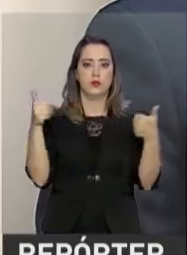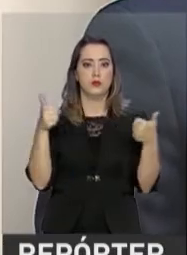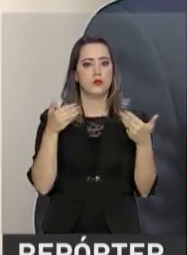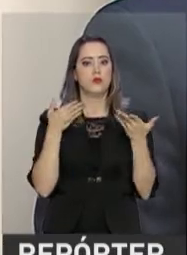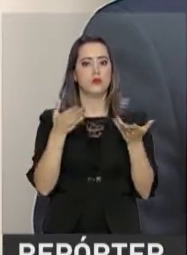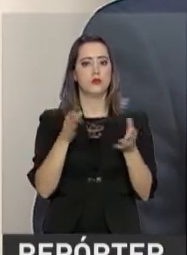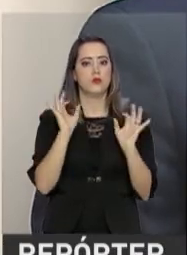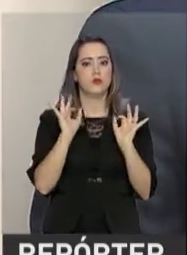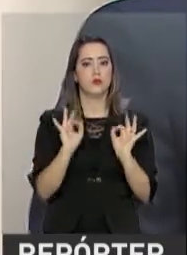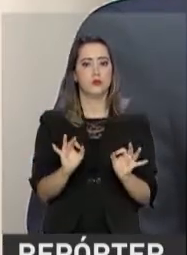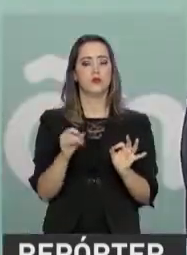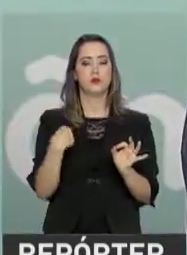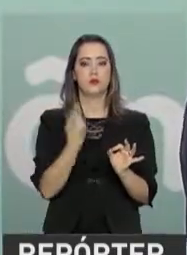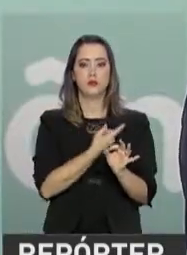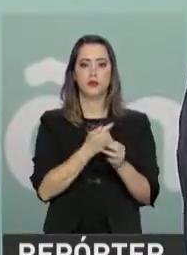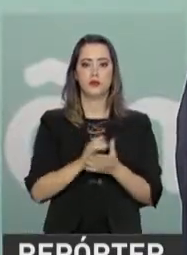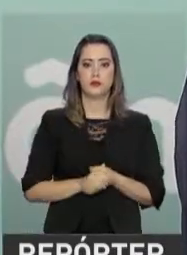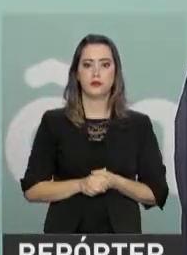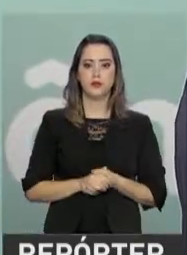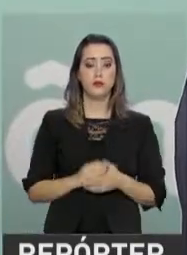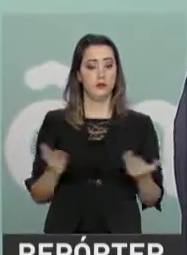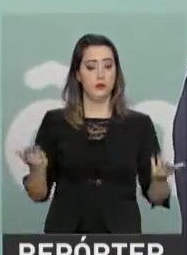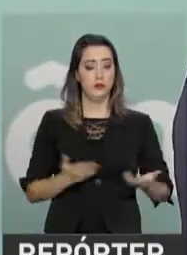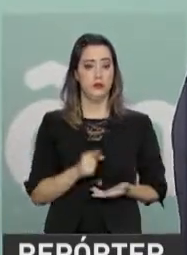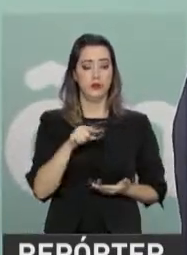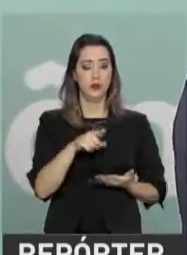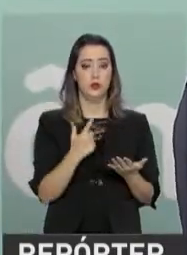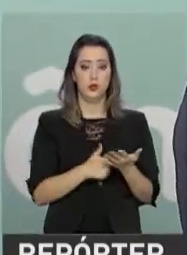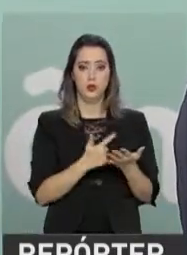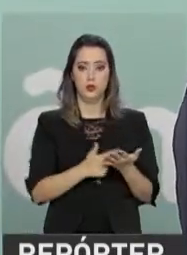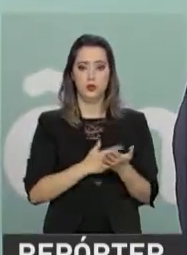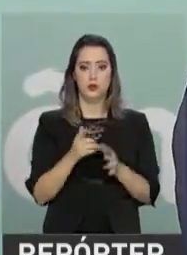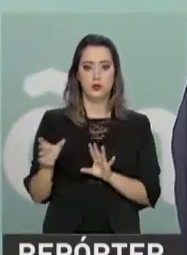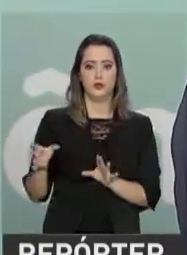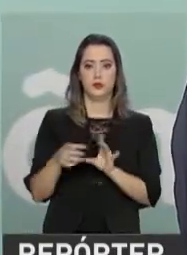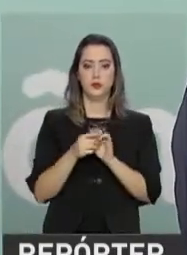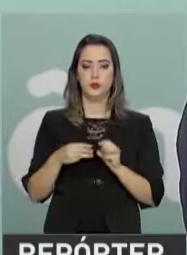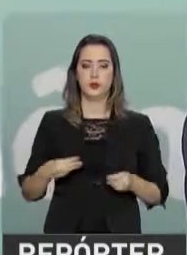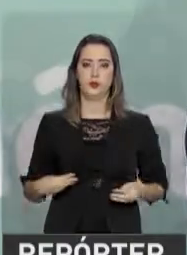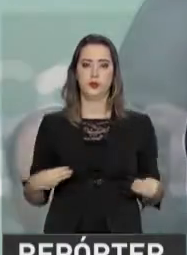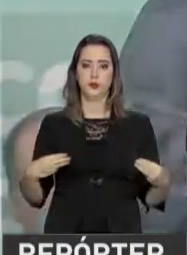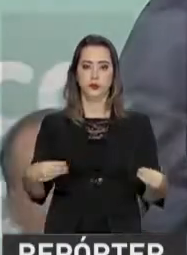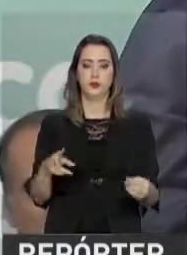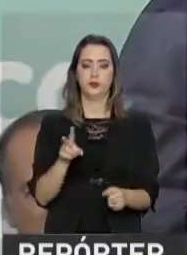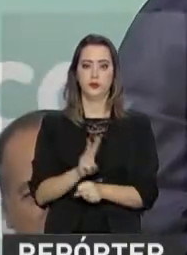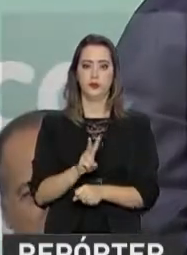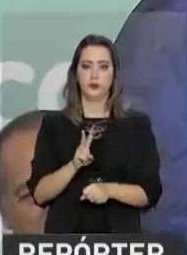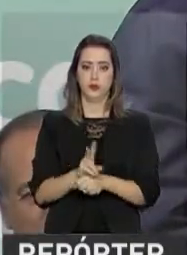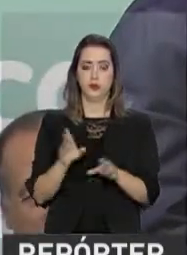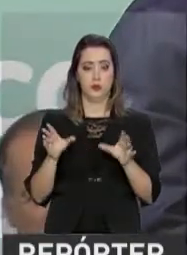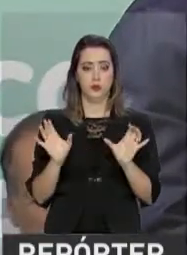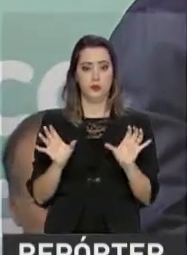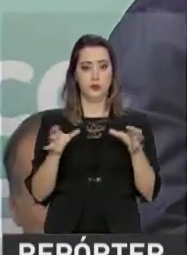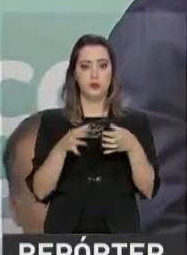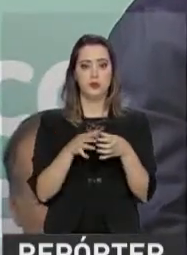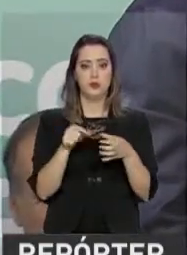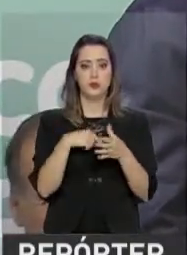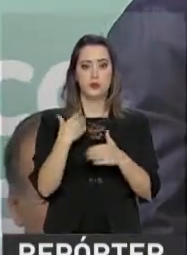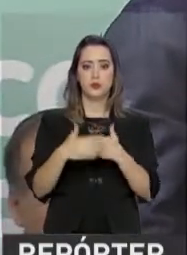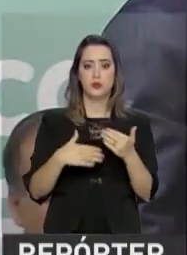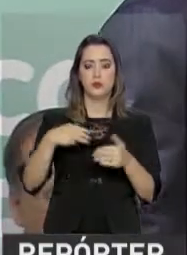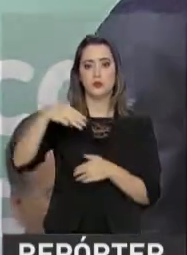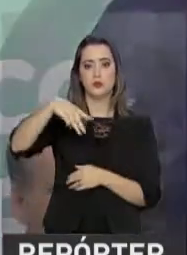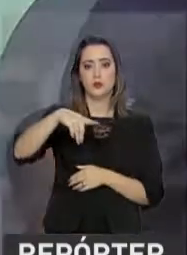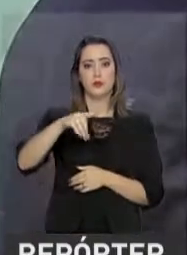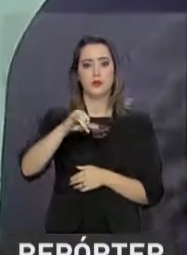o ministério da defesa ea agência brasileira de desenvolvimento industrial abdi e e tem como objetivo fortalecer a